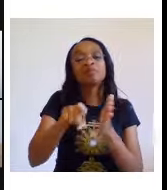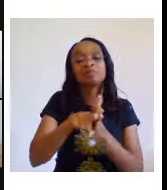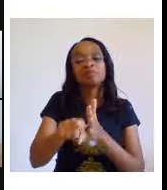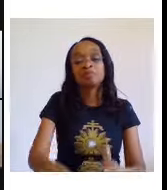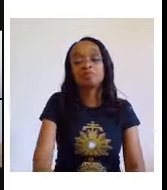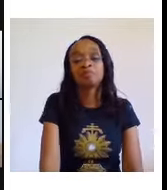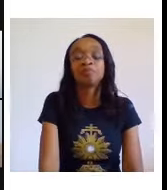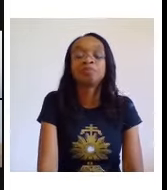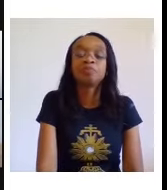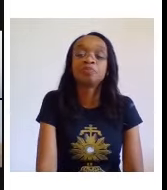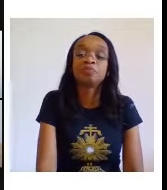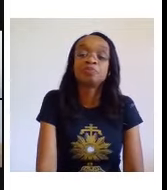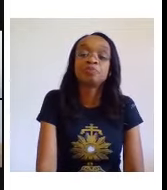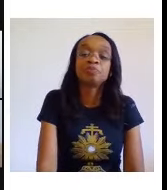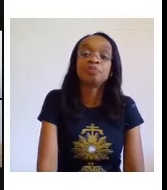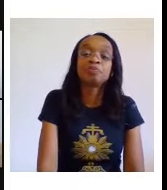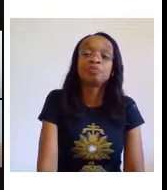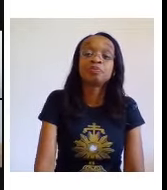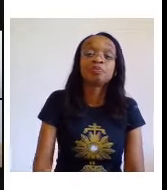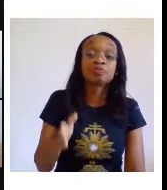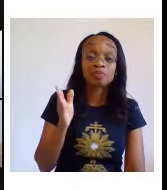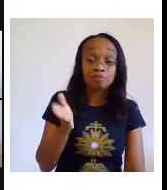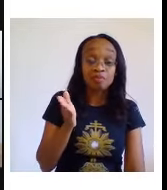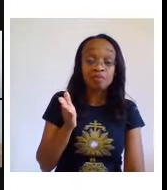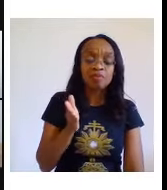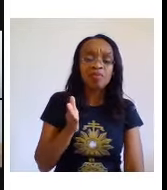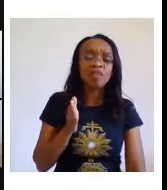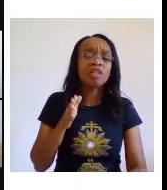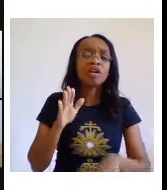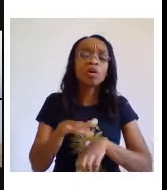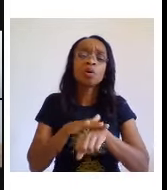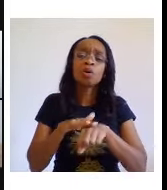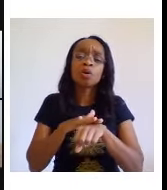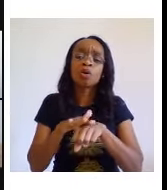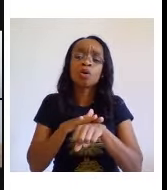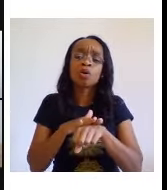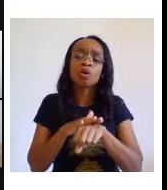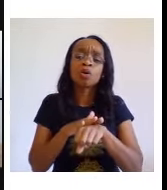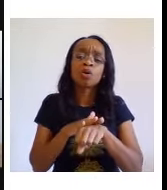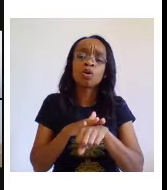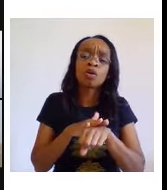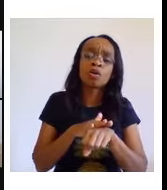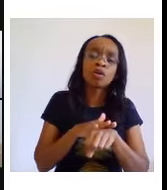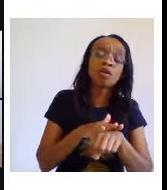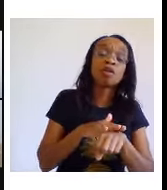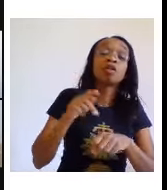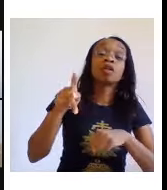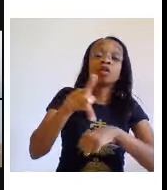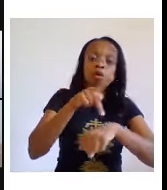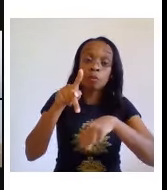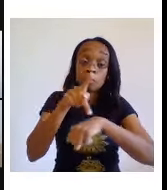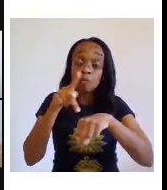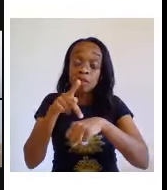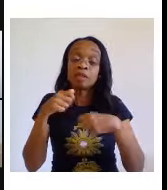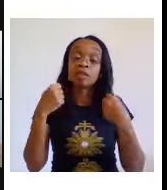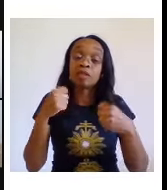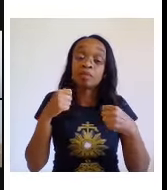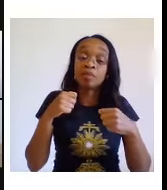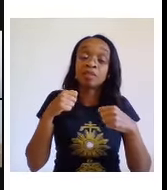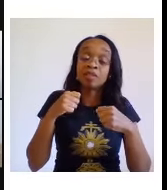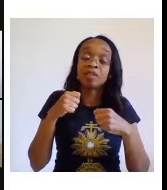Sim, Dr. Lincoln, você já fez esse comentário sobre o compromisso de emissão dos países ricos, um pouco